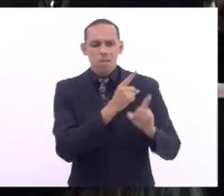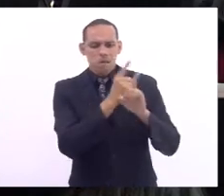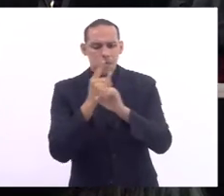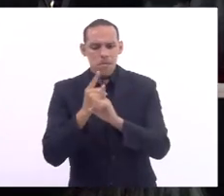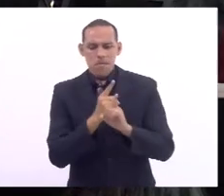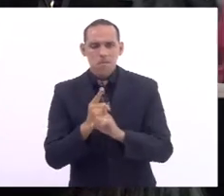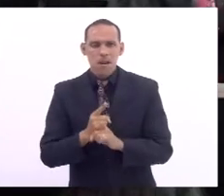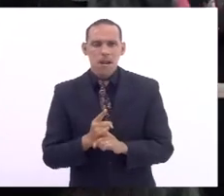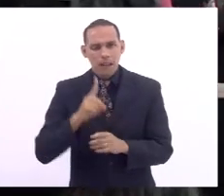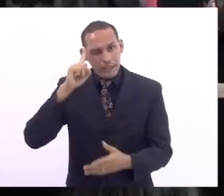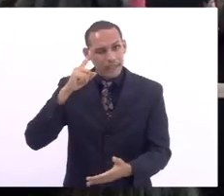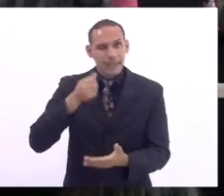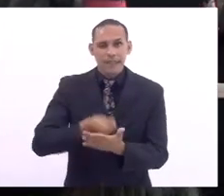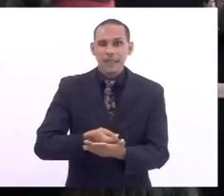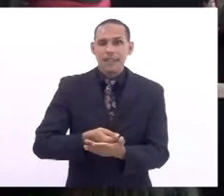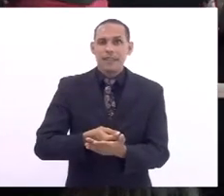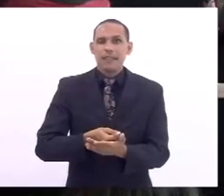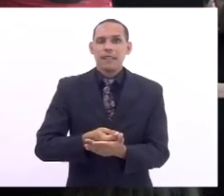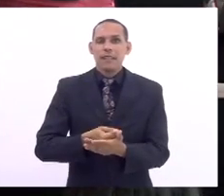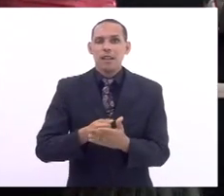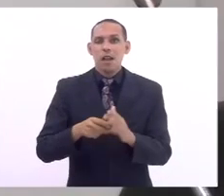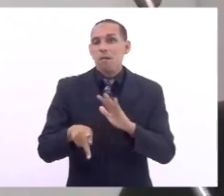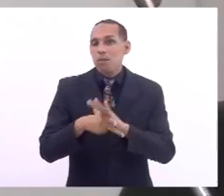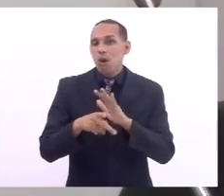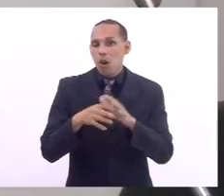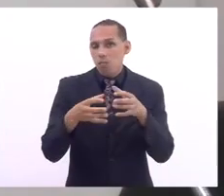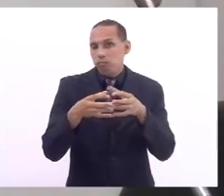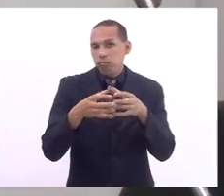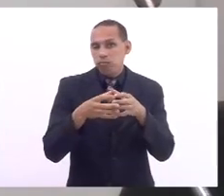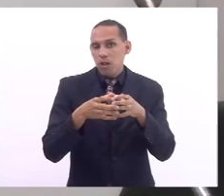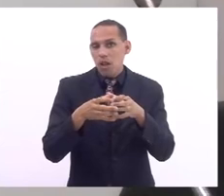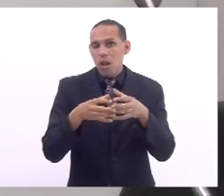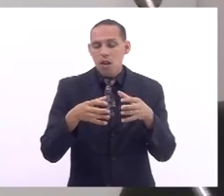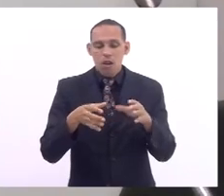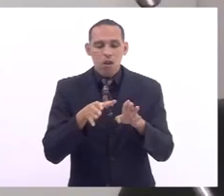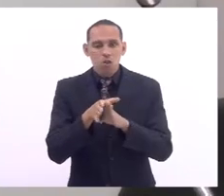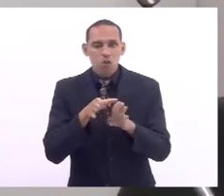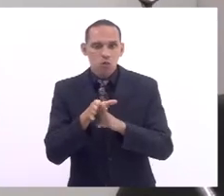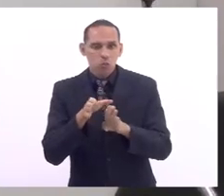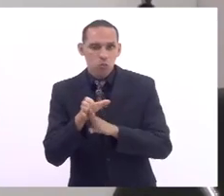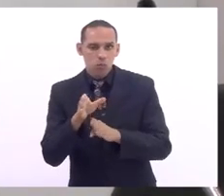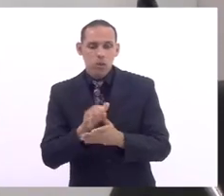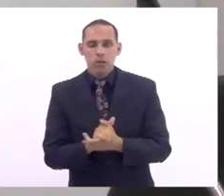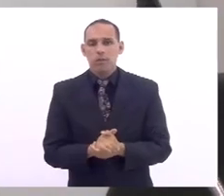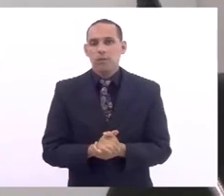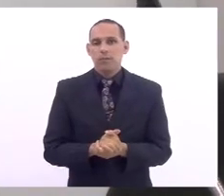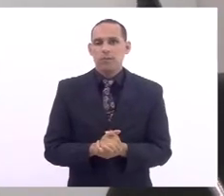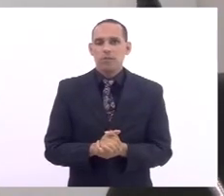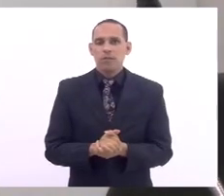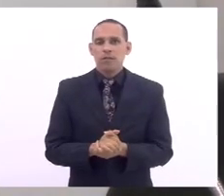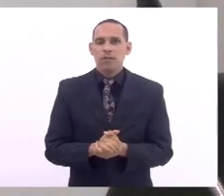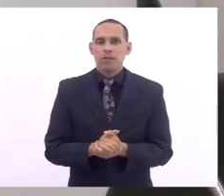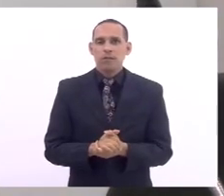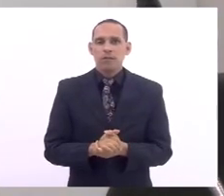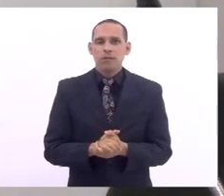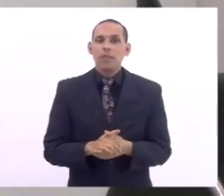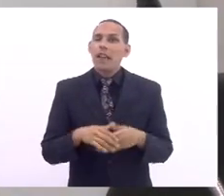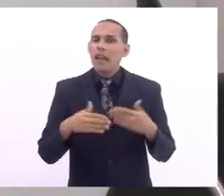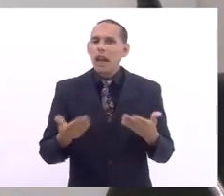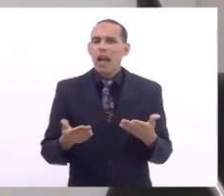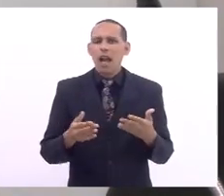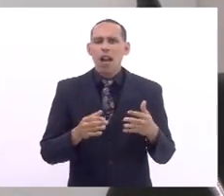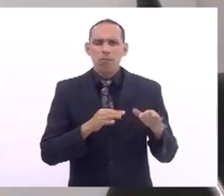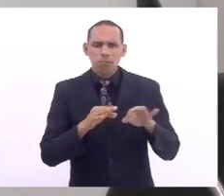decidiu quem ela os membros do Conselho consultivo né E aí fizeram todo articulação para o Henrique ser